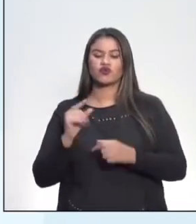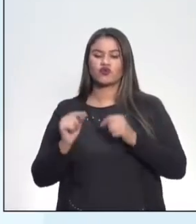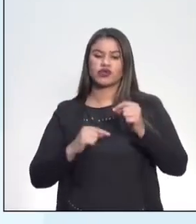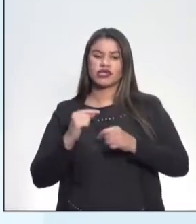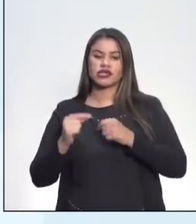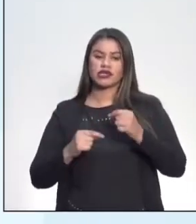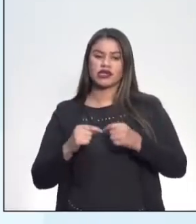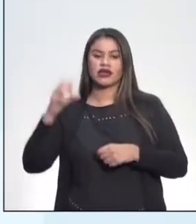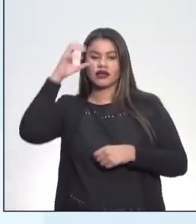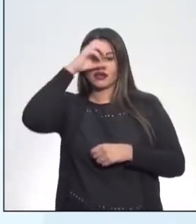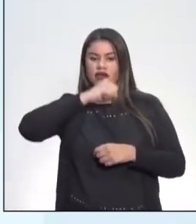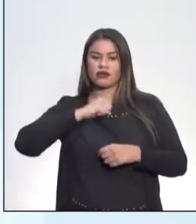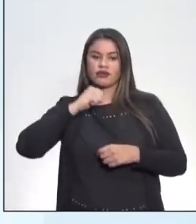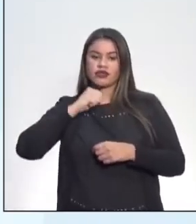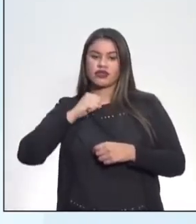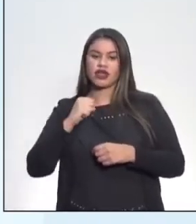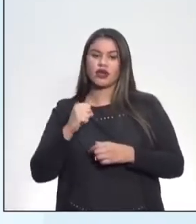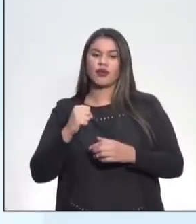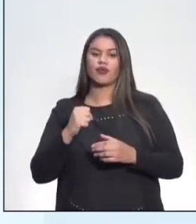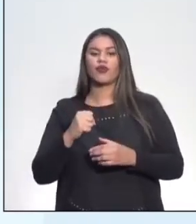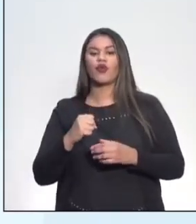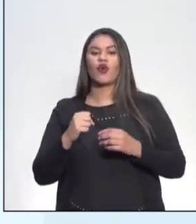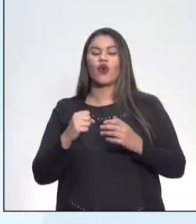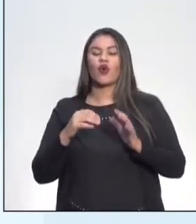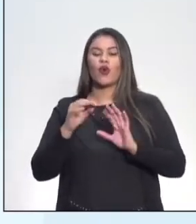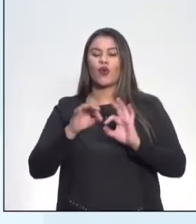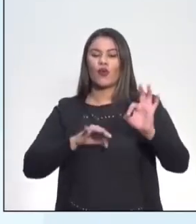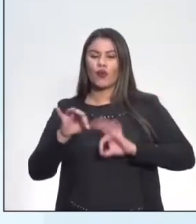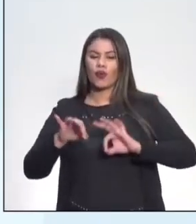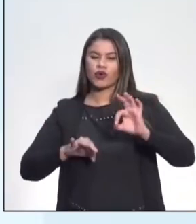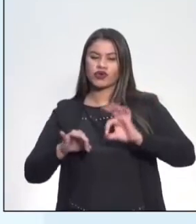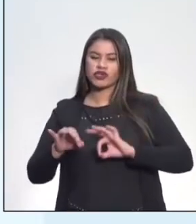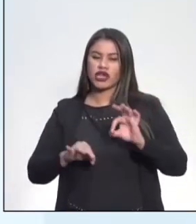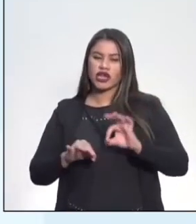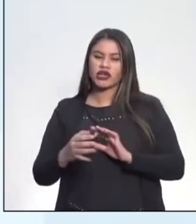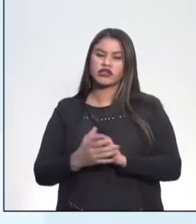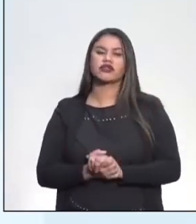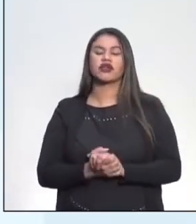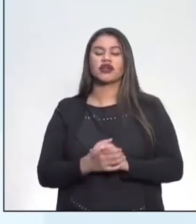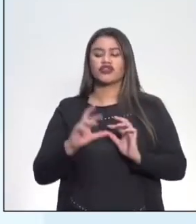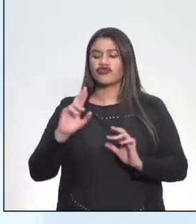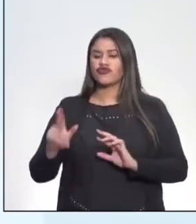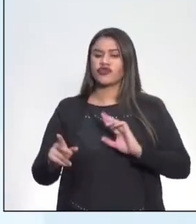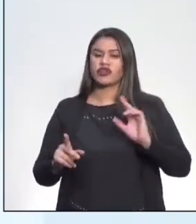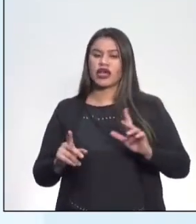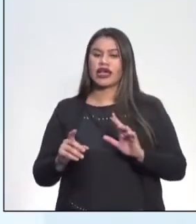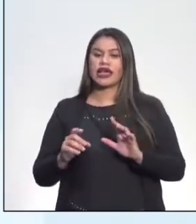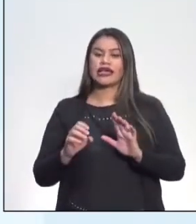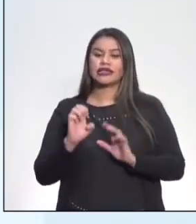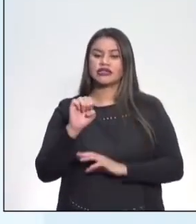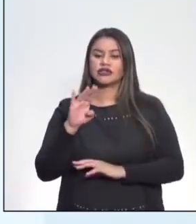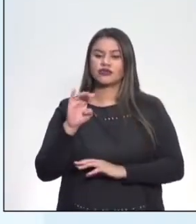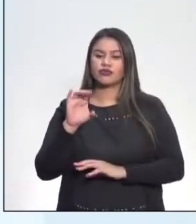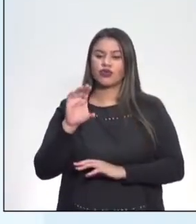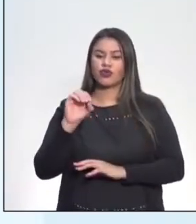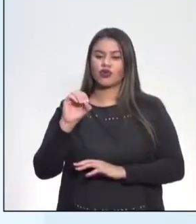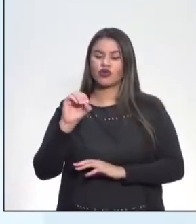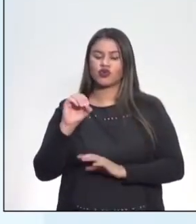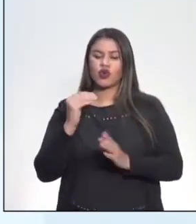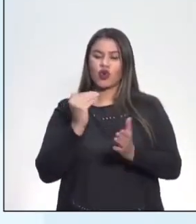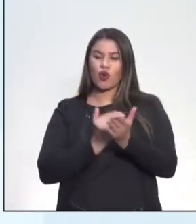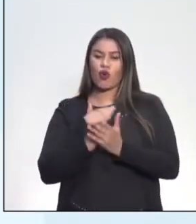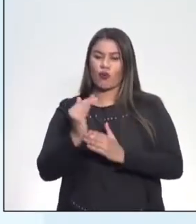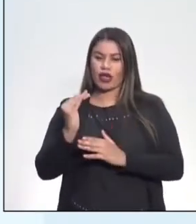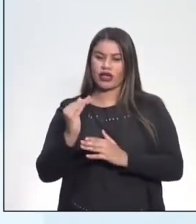Nós aprendemos sobre conceitos de esboço e projeto, e vimos aí a diferença entre um e outro, né? O esboço é um rascunho inicial, o projeto já